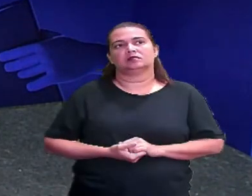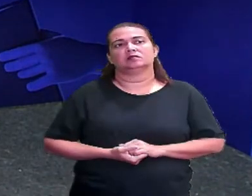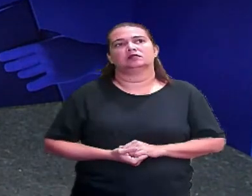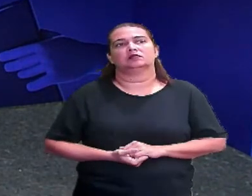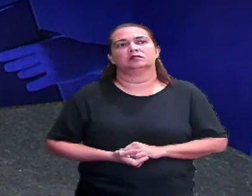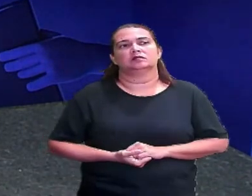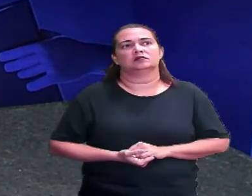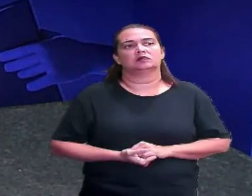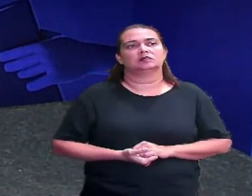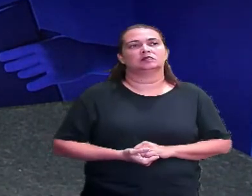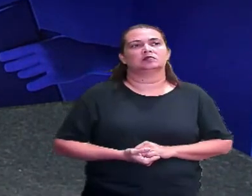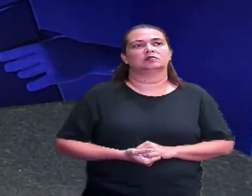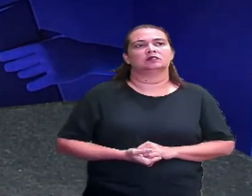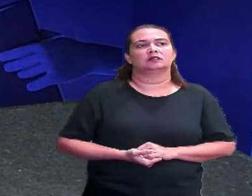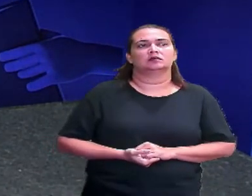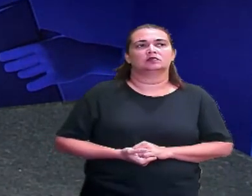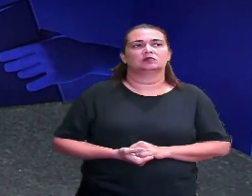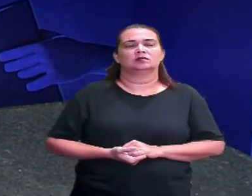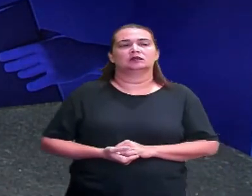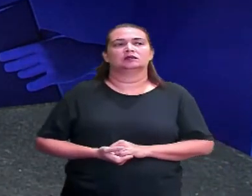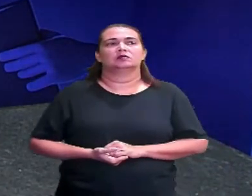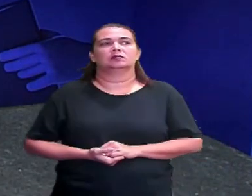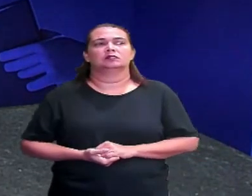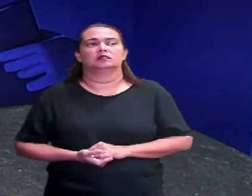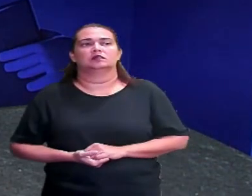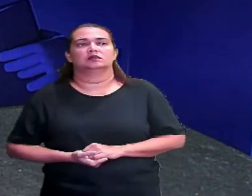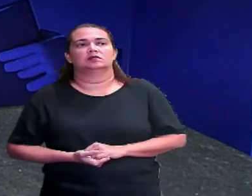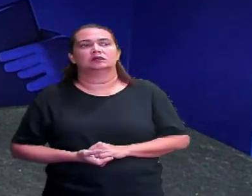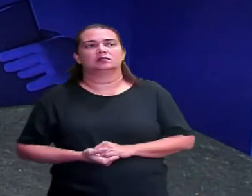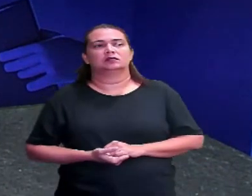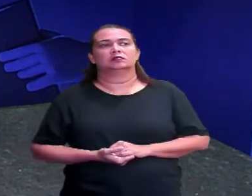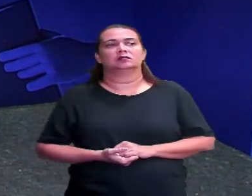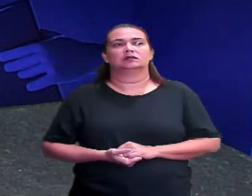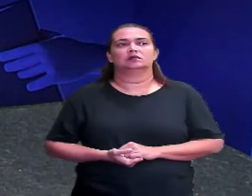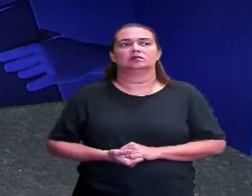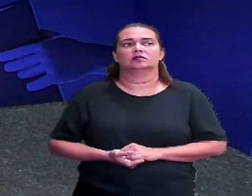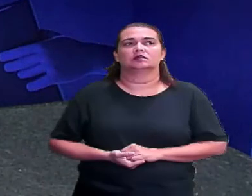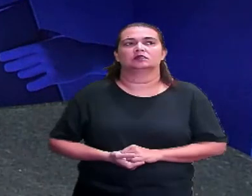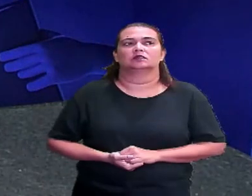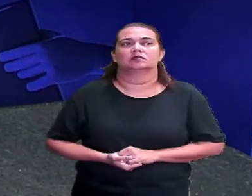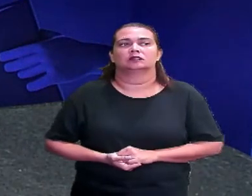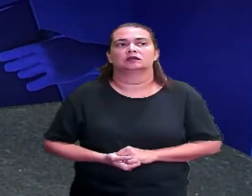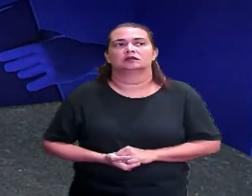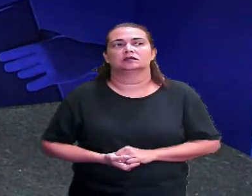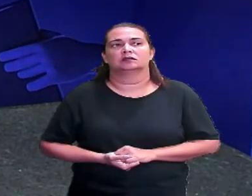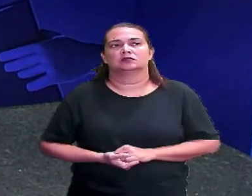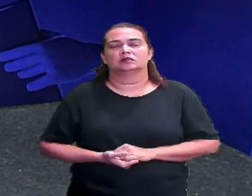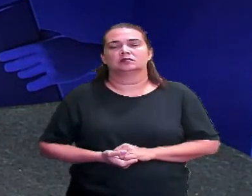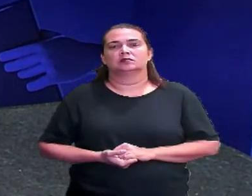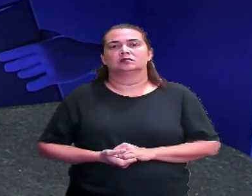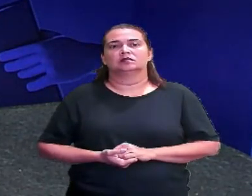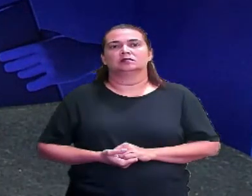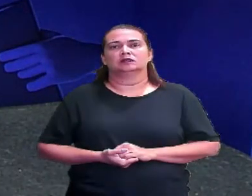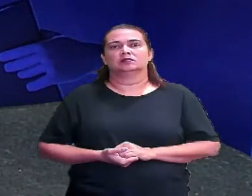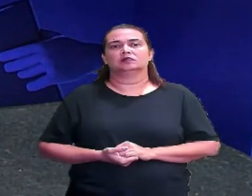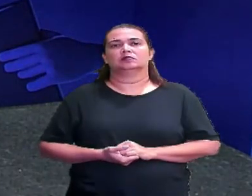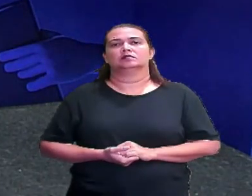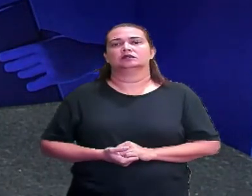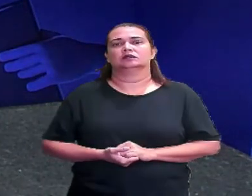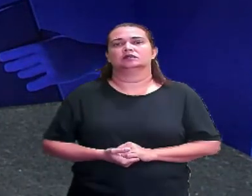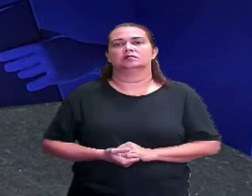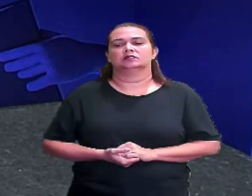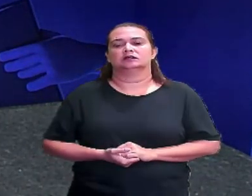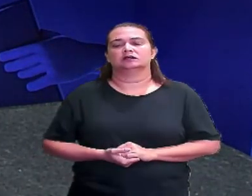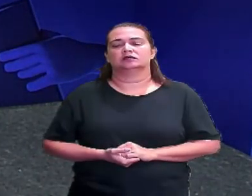forno, doido demais, doido demais, tiro de guerra e assim por diante.